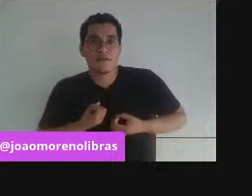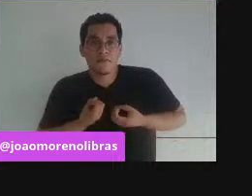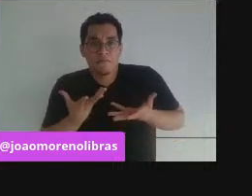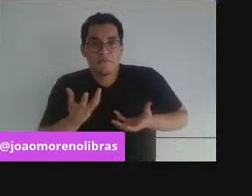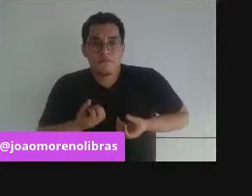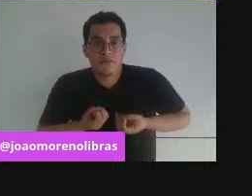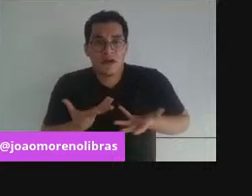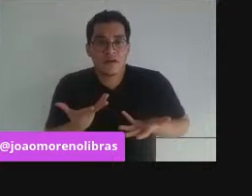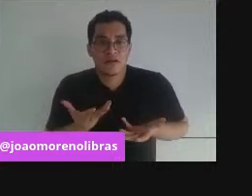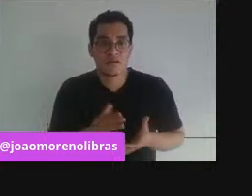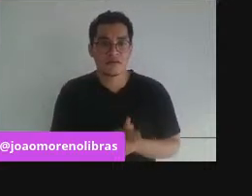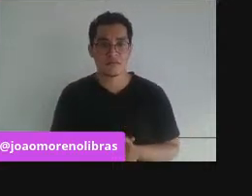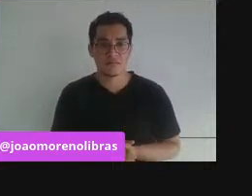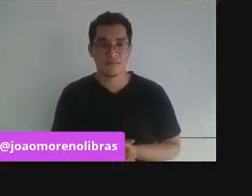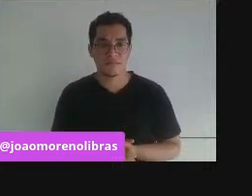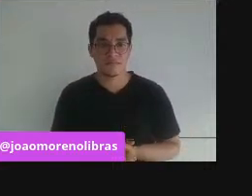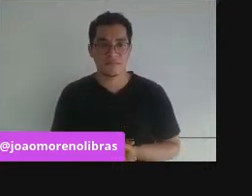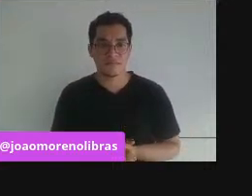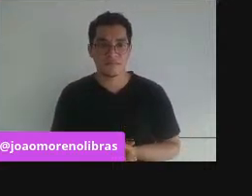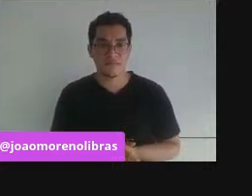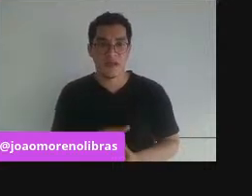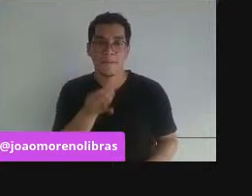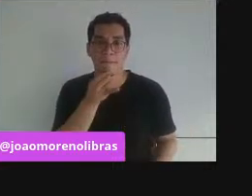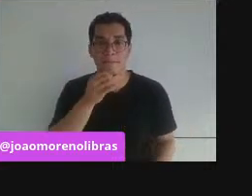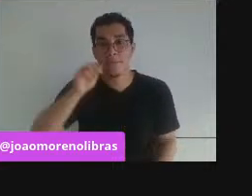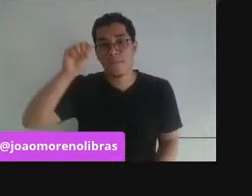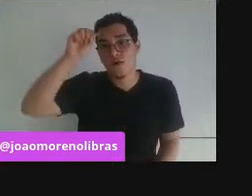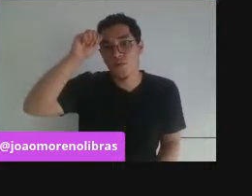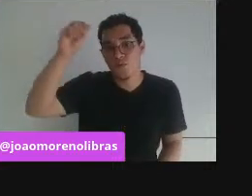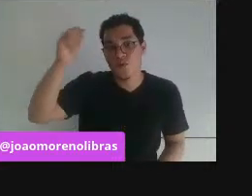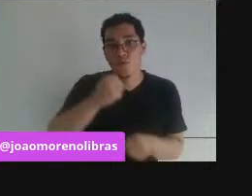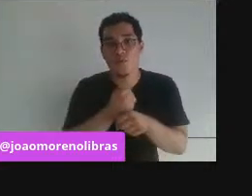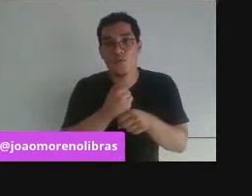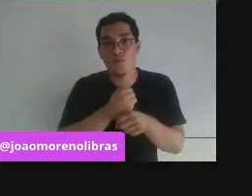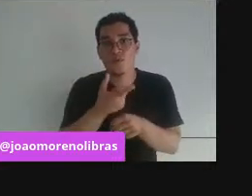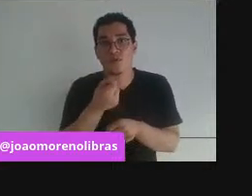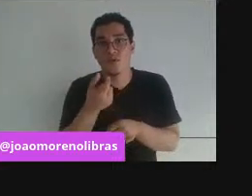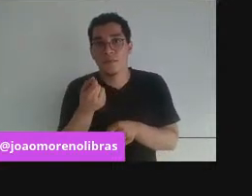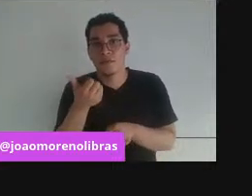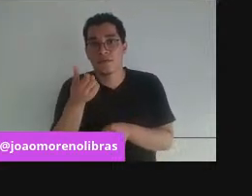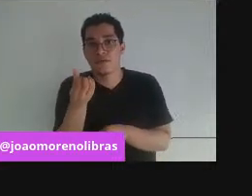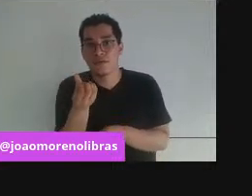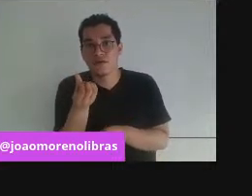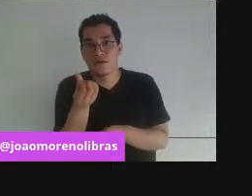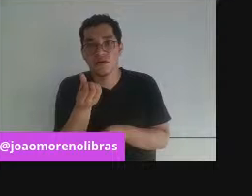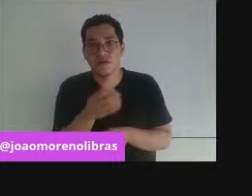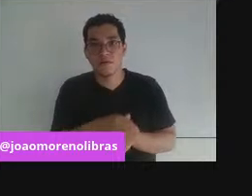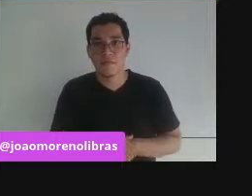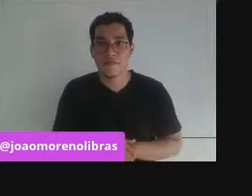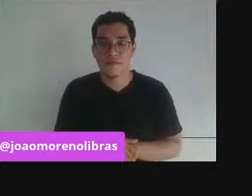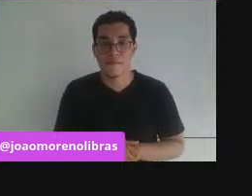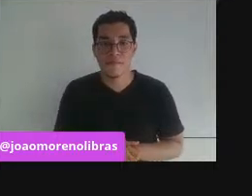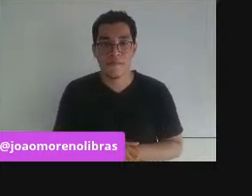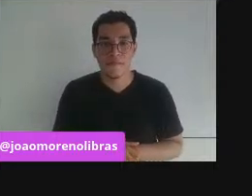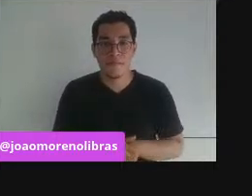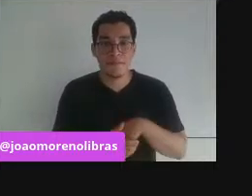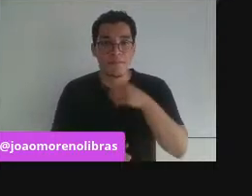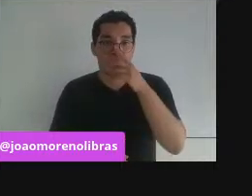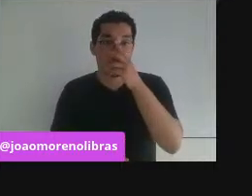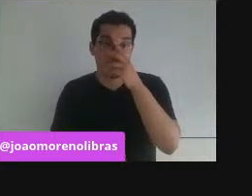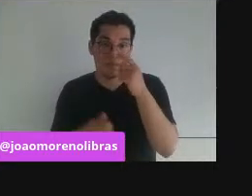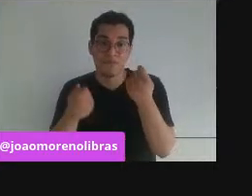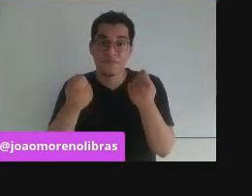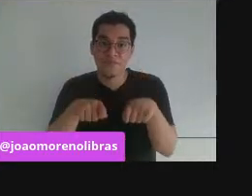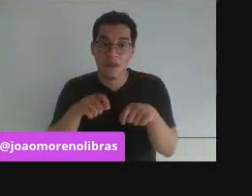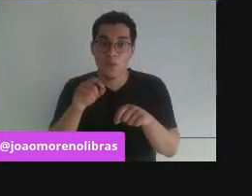Daniel Van der Wecken, 2016, página 16, esse livro se encontra no Prelo, é a tradução que